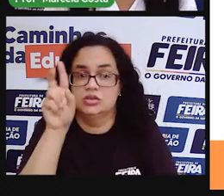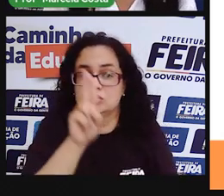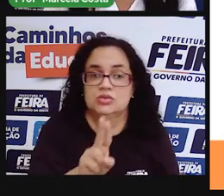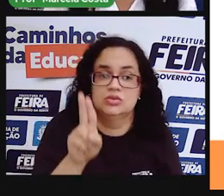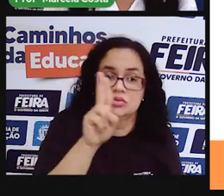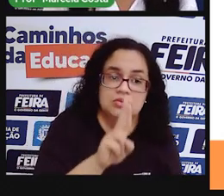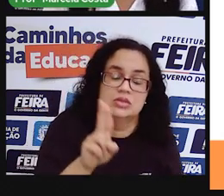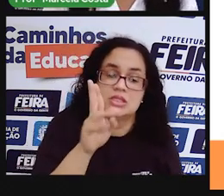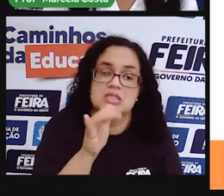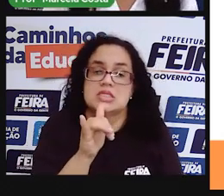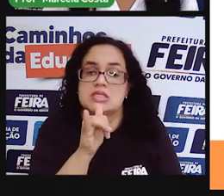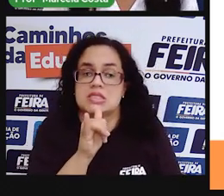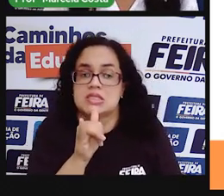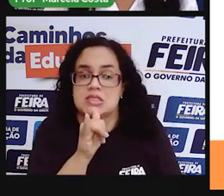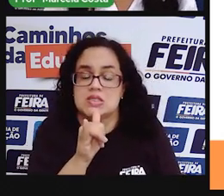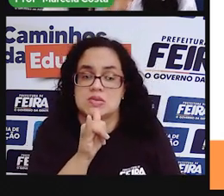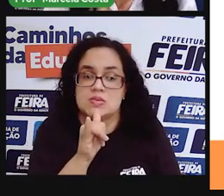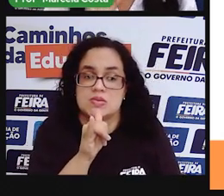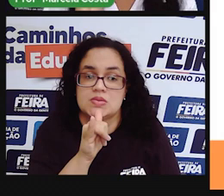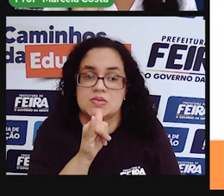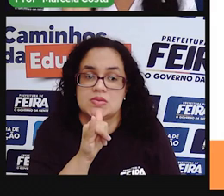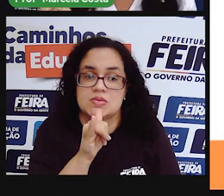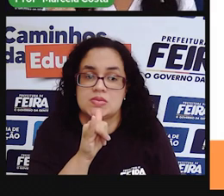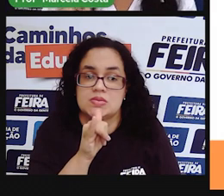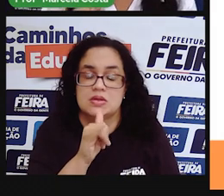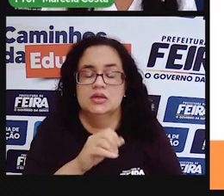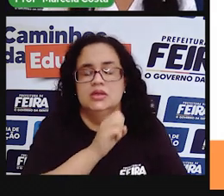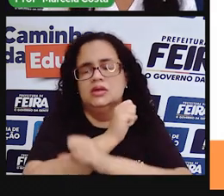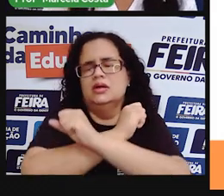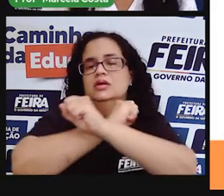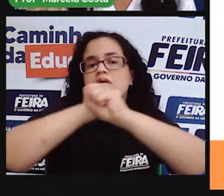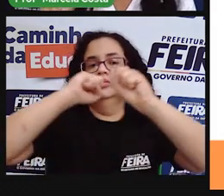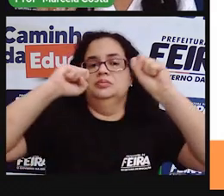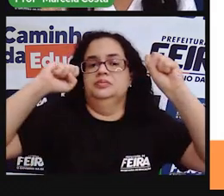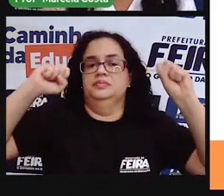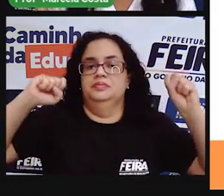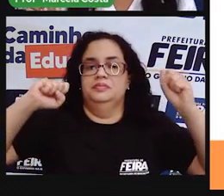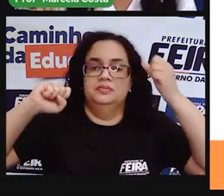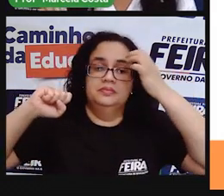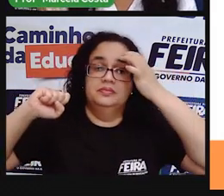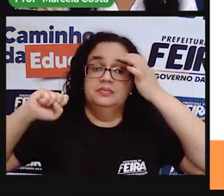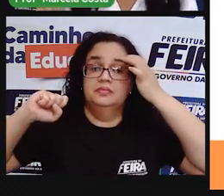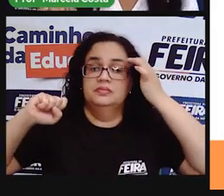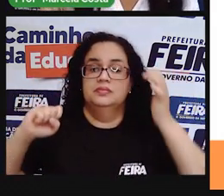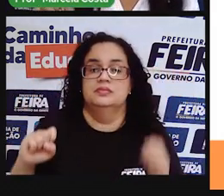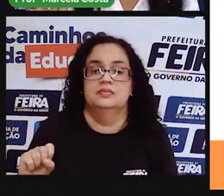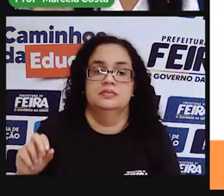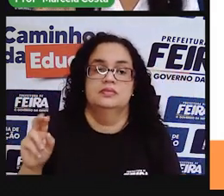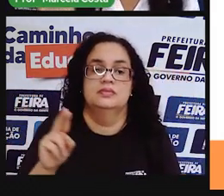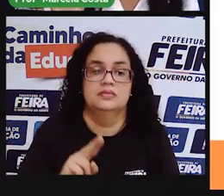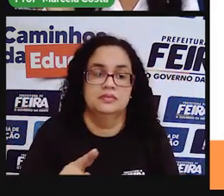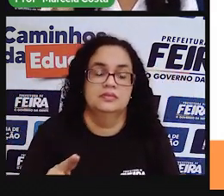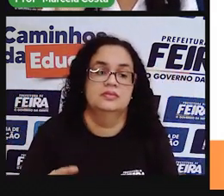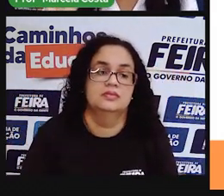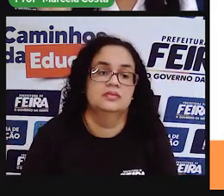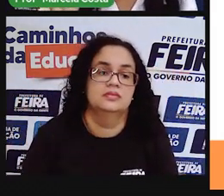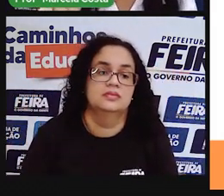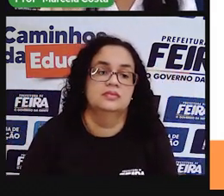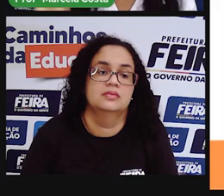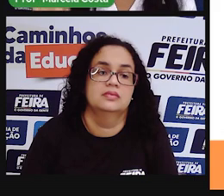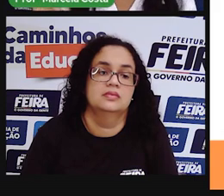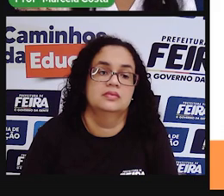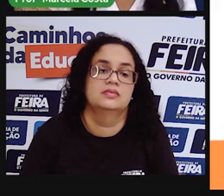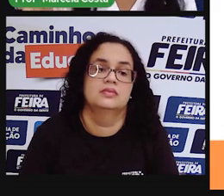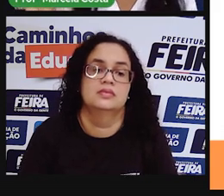Por exemplo, acordar, você pode colocar o símbolo de um, você pode fazer um desenho